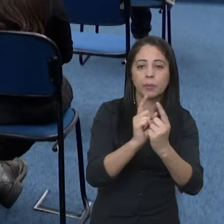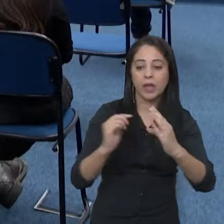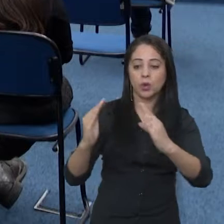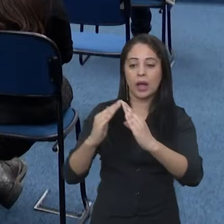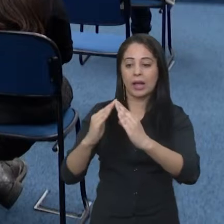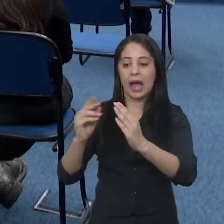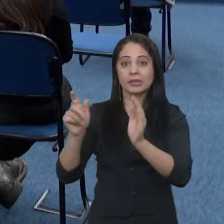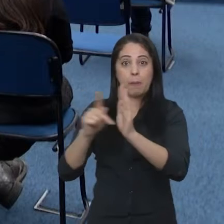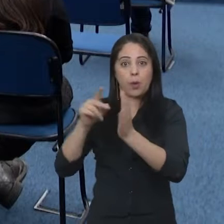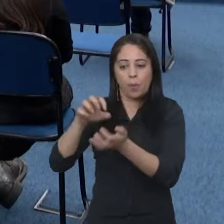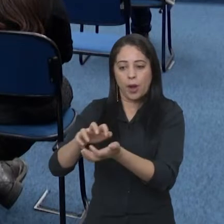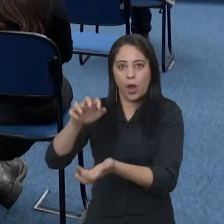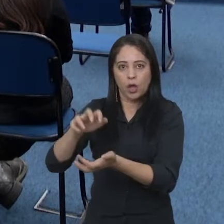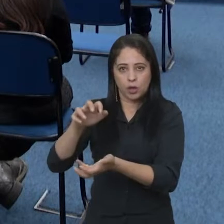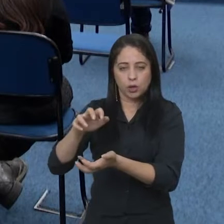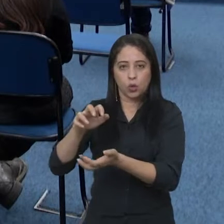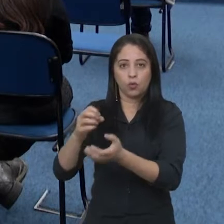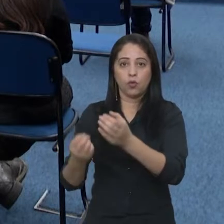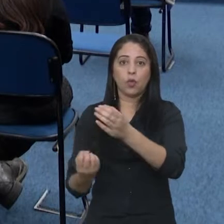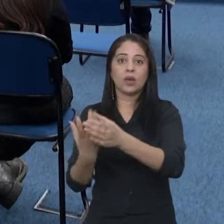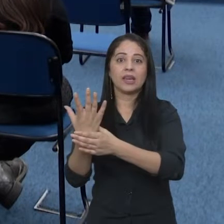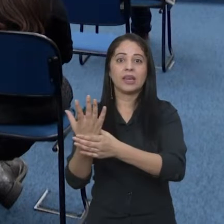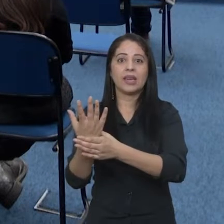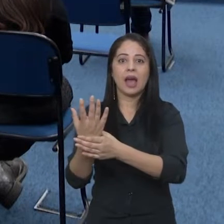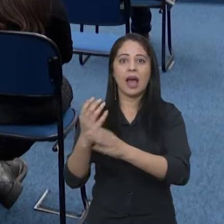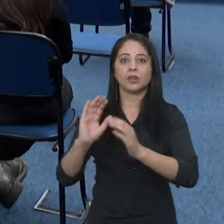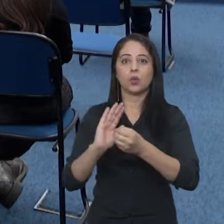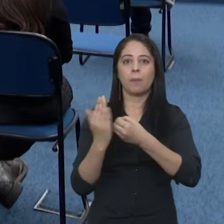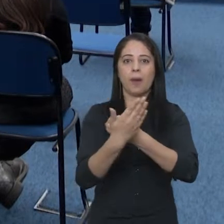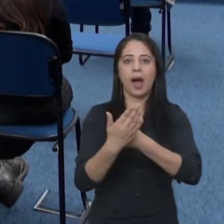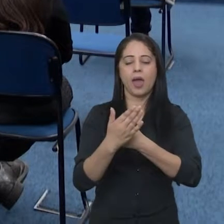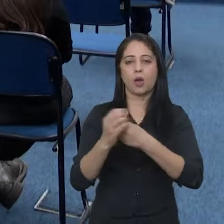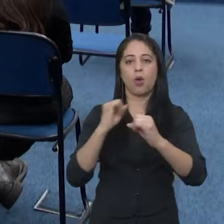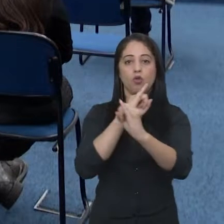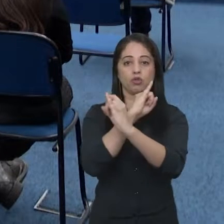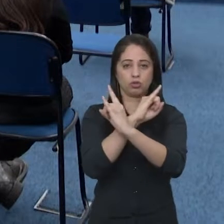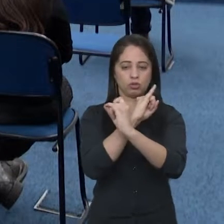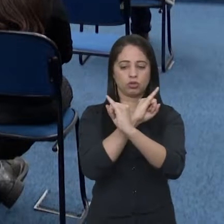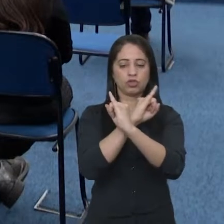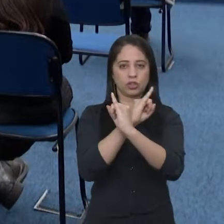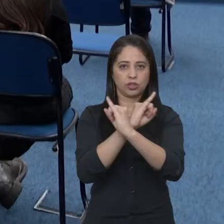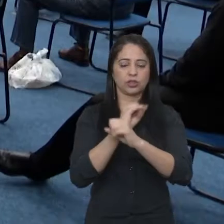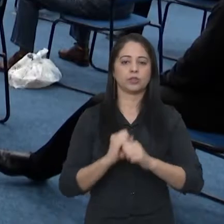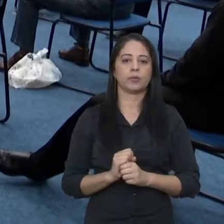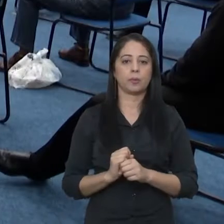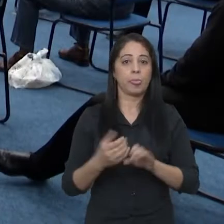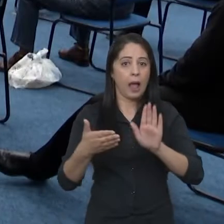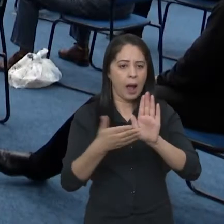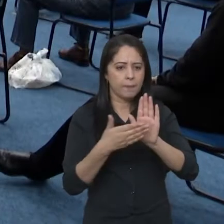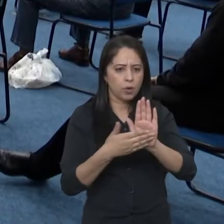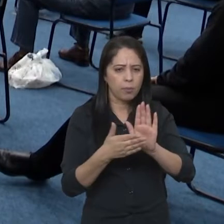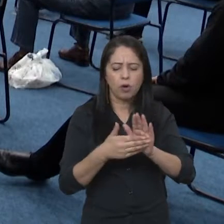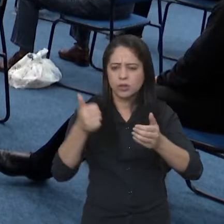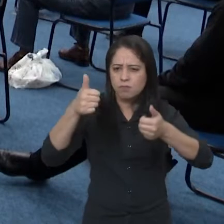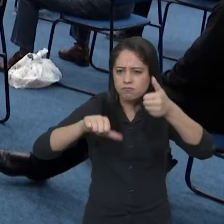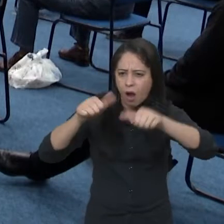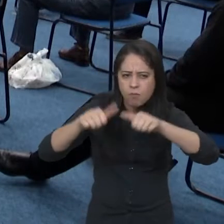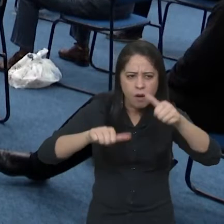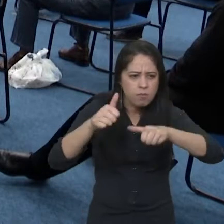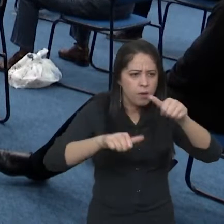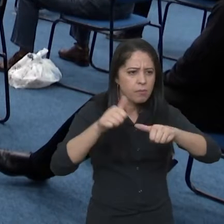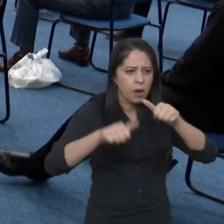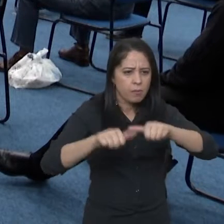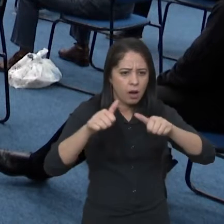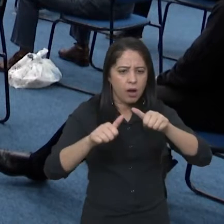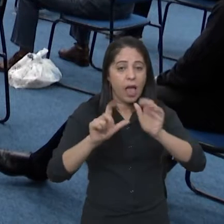do atendimento da Casa do Idoso com uma nova unidade no Jardim das Indústrias. As propostas serão